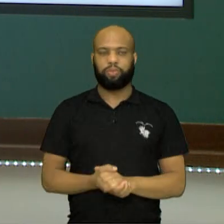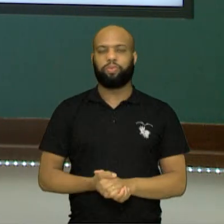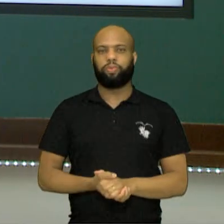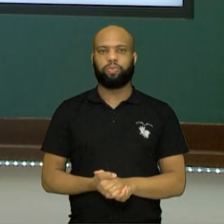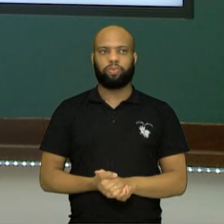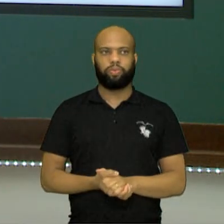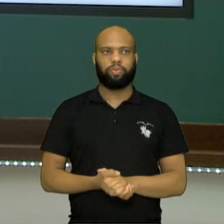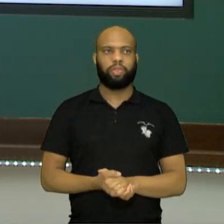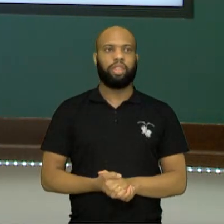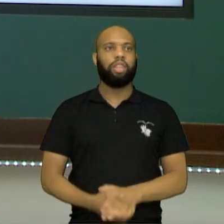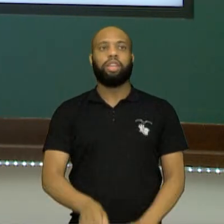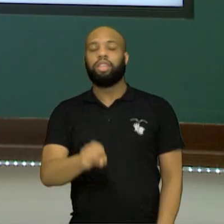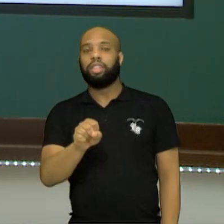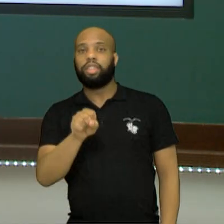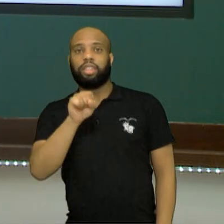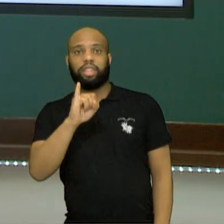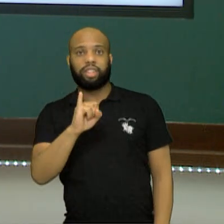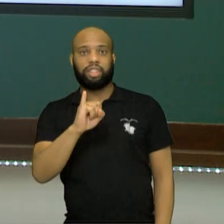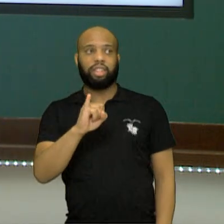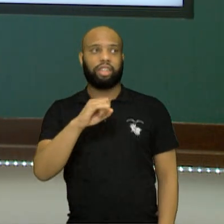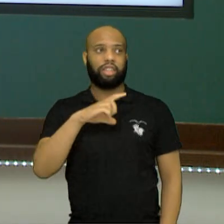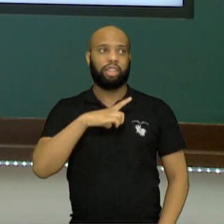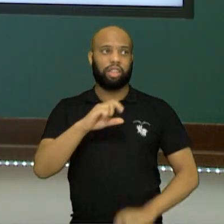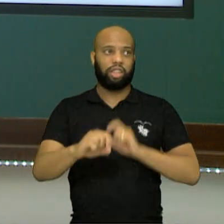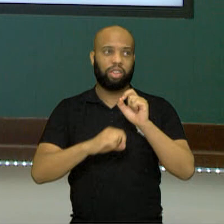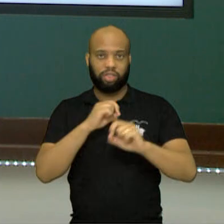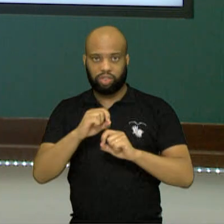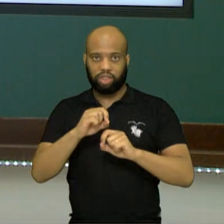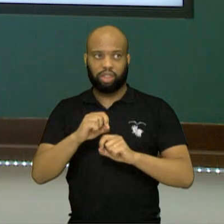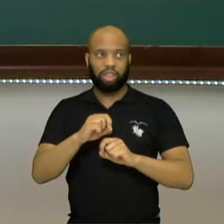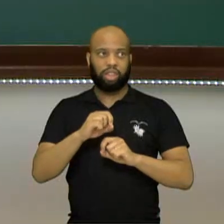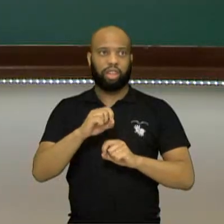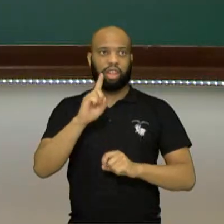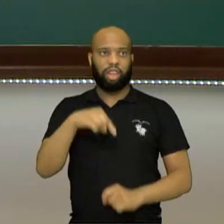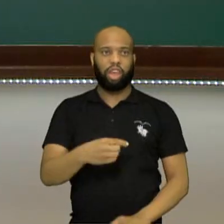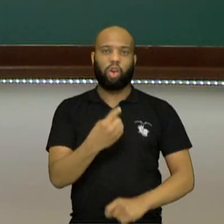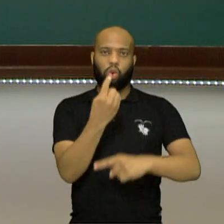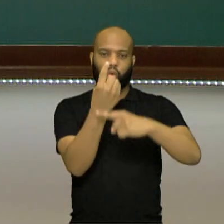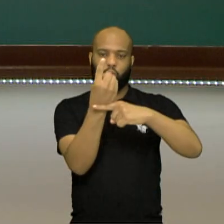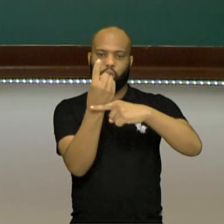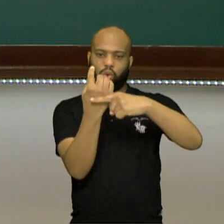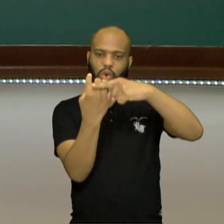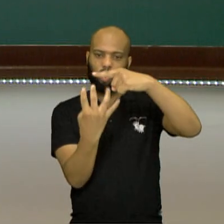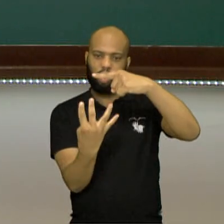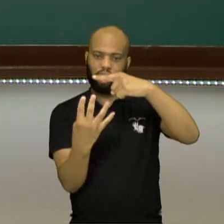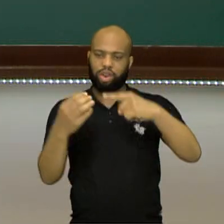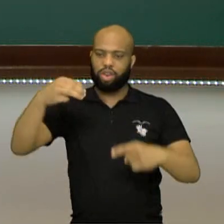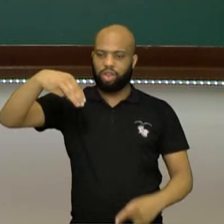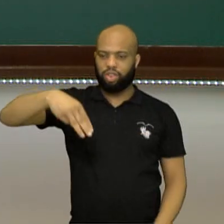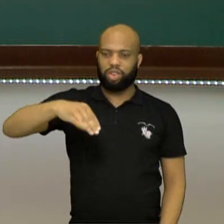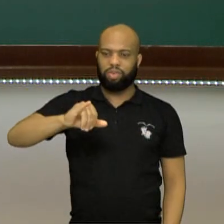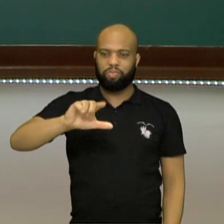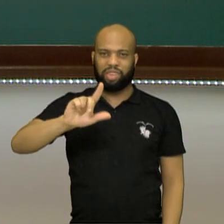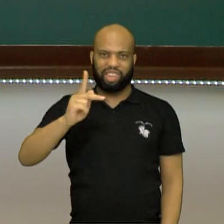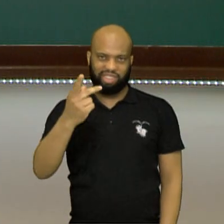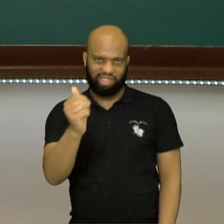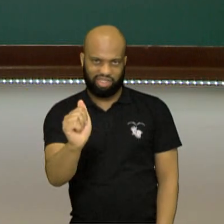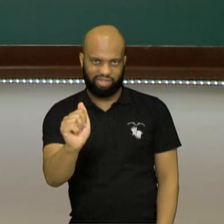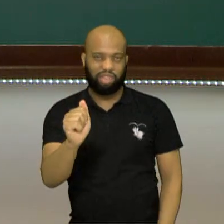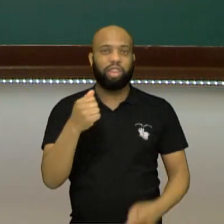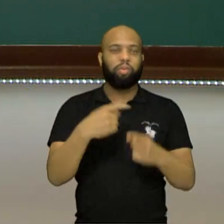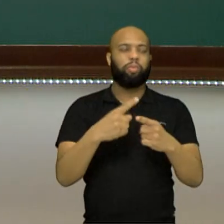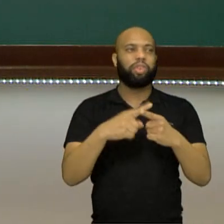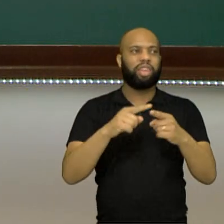away, se for a 1/4 de milha, sim, porque nos países de língua inglesa, a forma